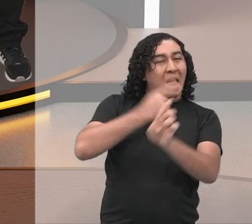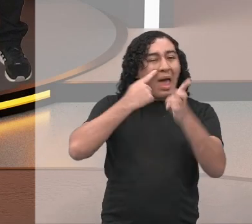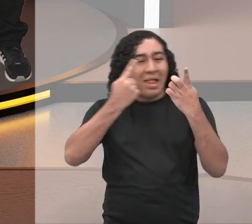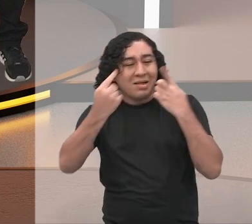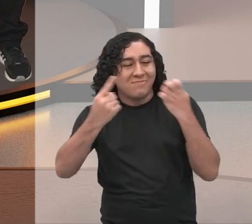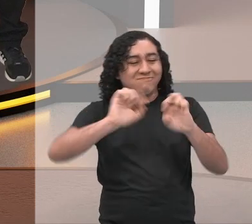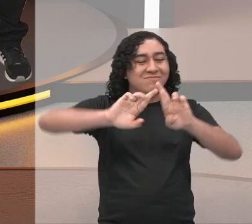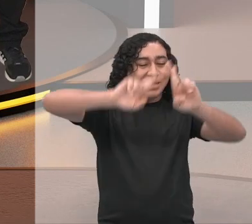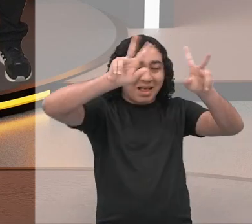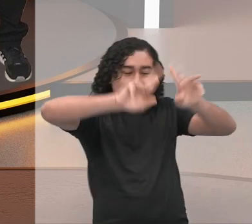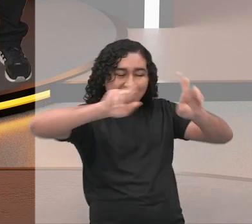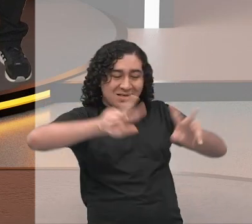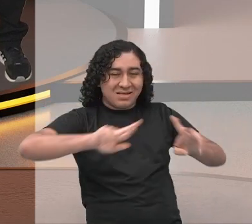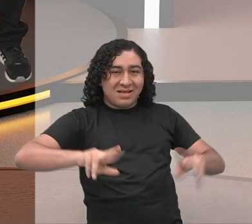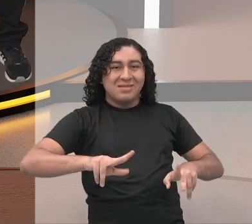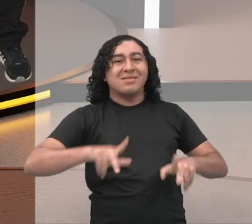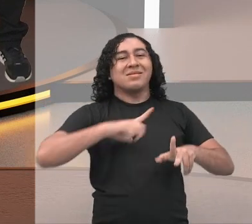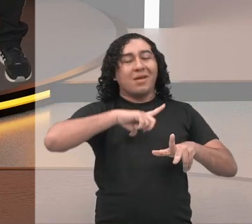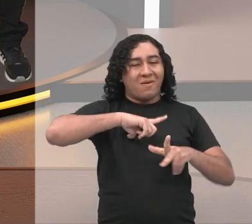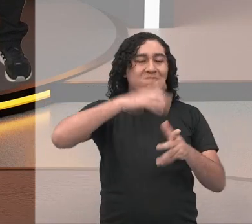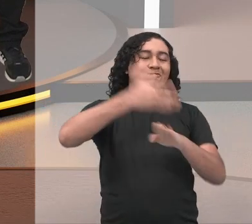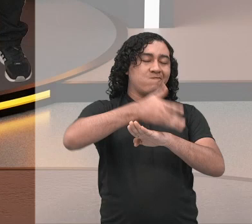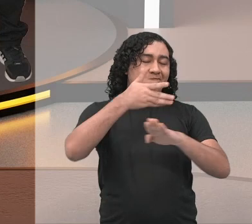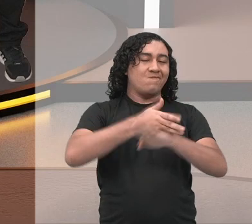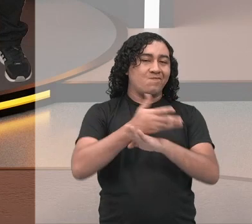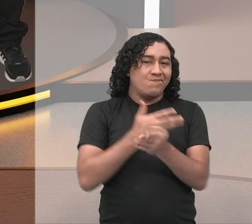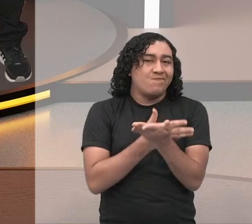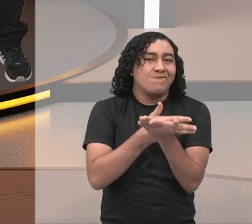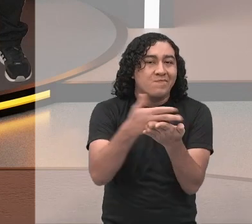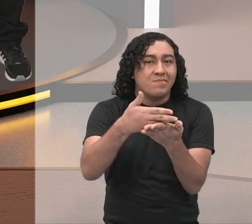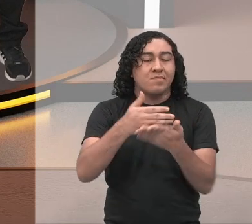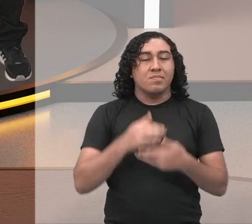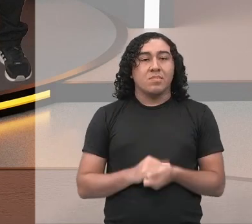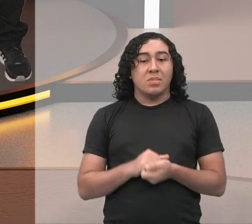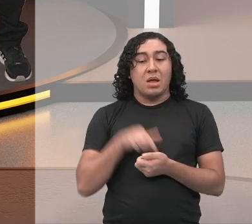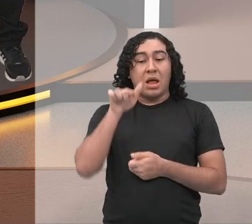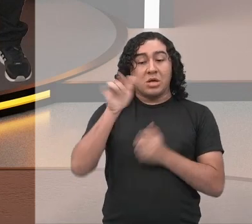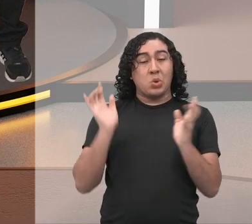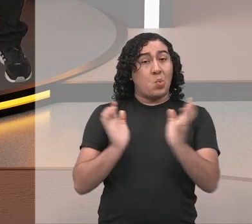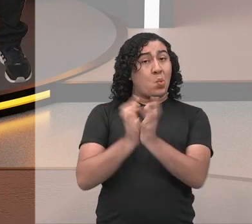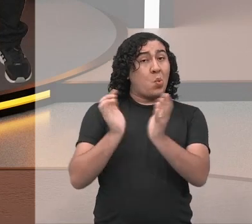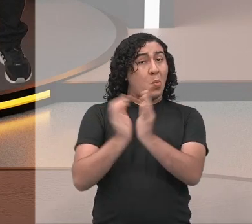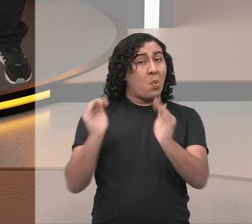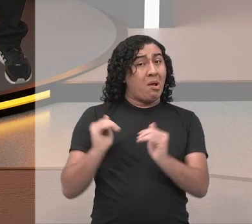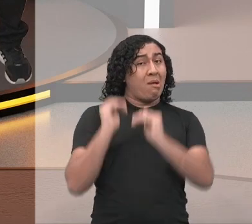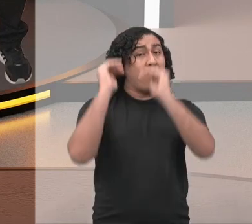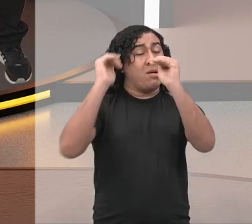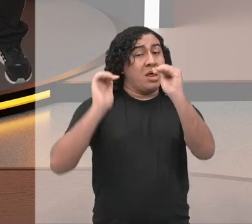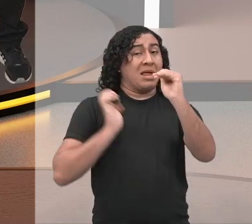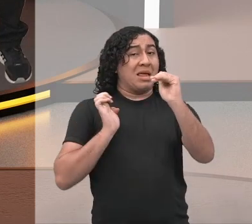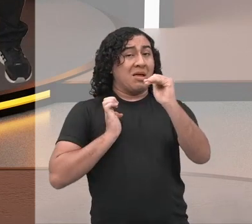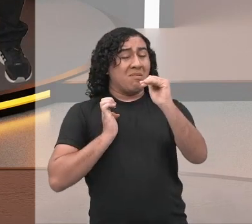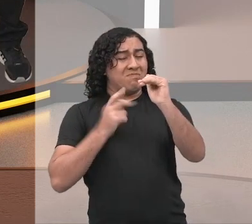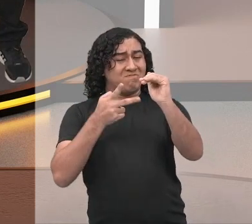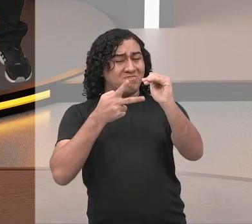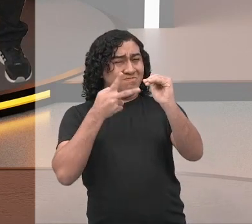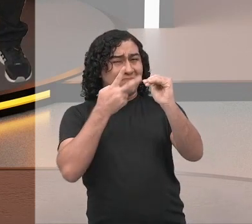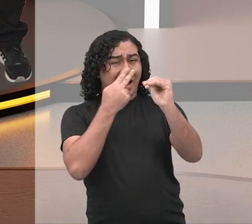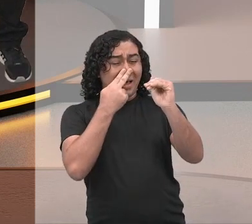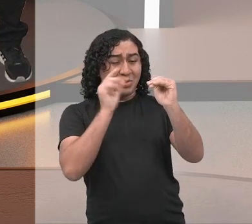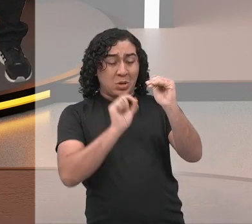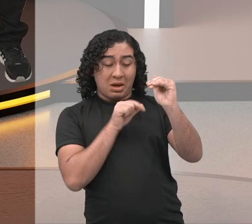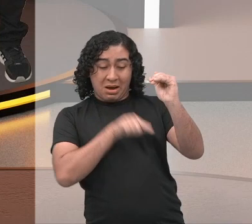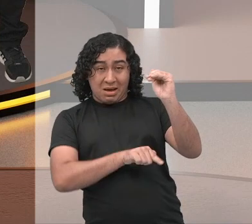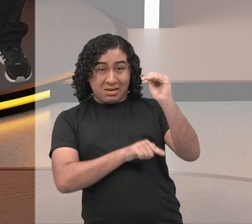ali entre os participantes. Grande parte da elite não via com bons olhos uma certa liberdade que